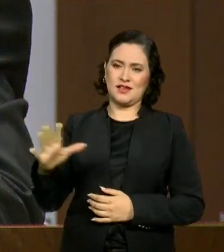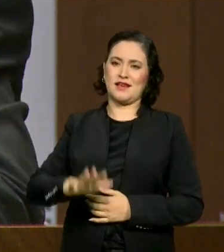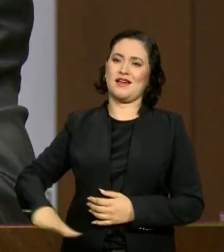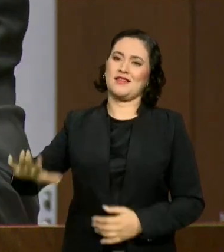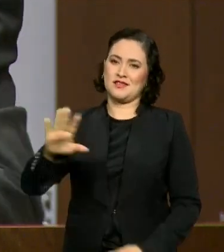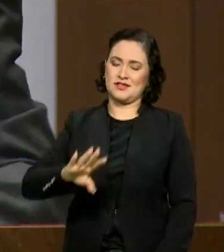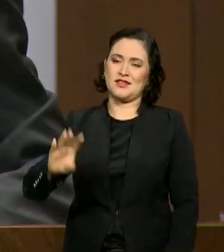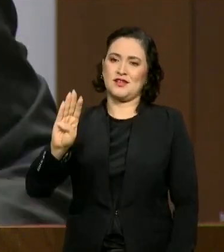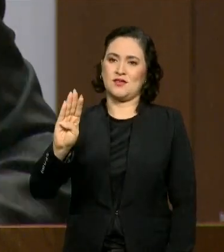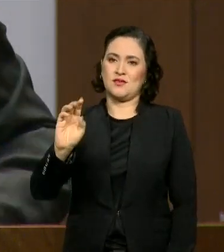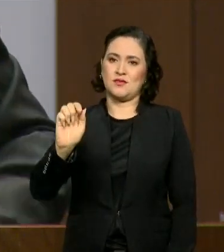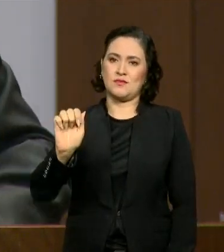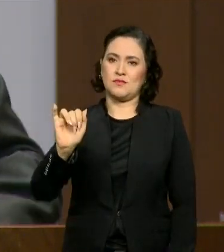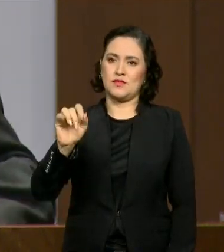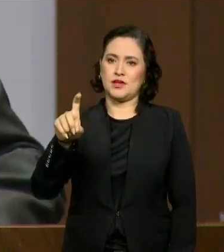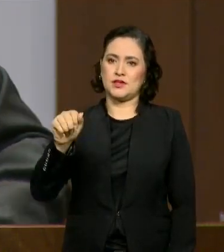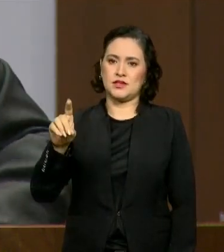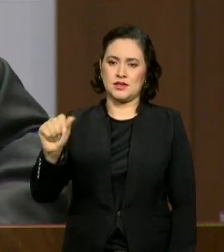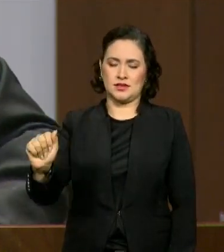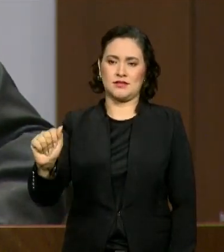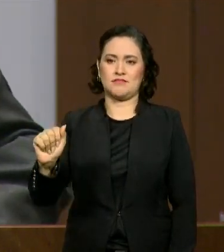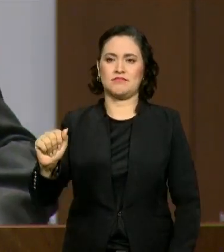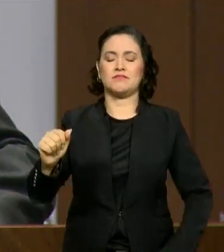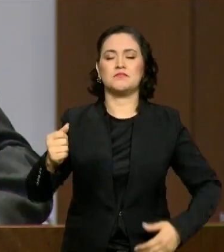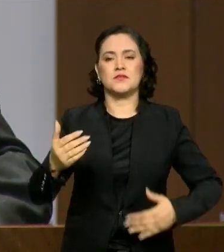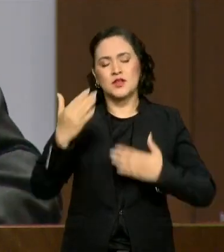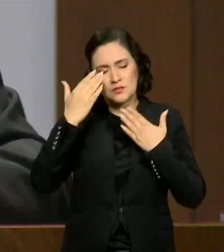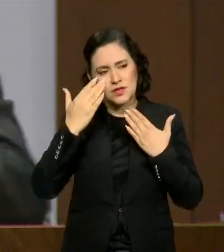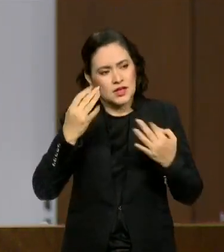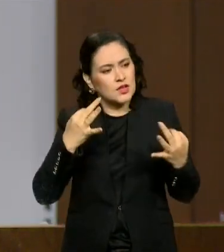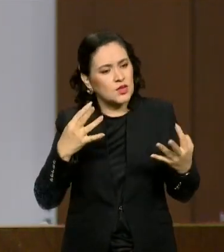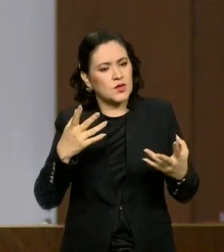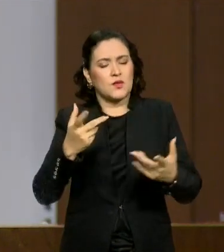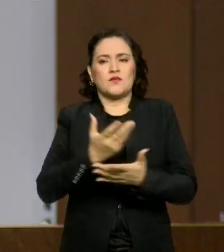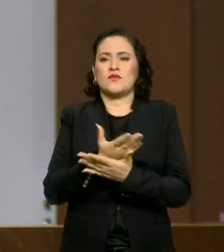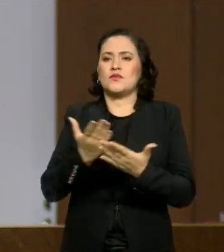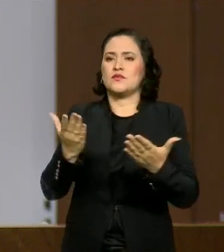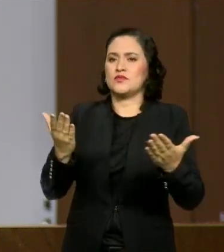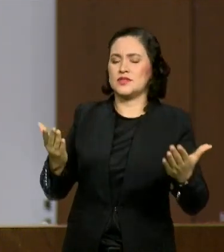Agradeço todos os deputados aqui presentes, os internautas e os que me seguem nas redes sociais. Bom dia.